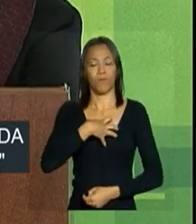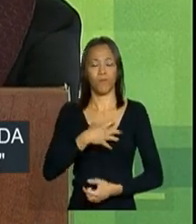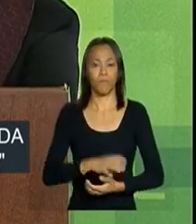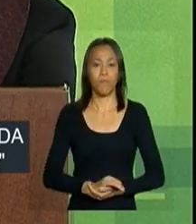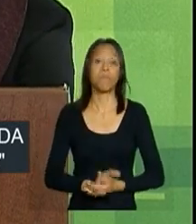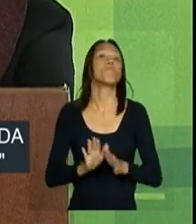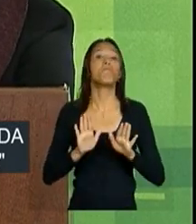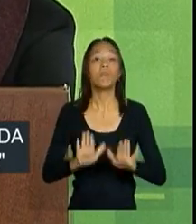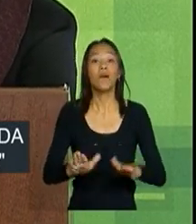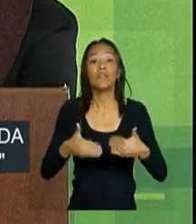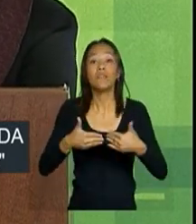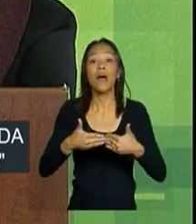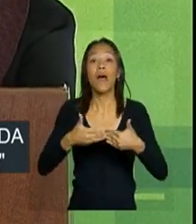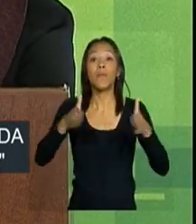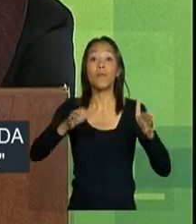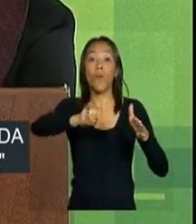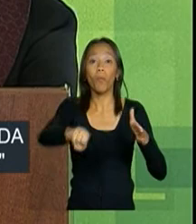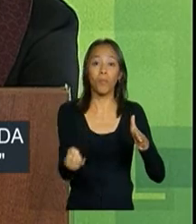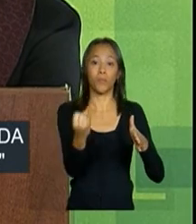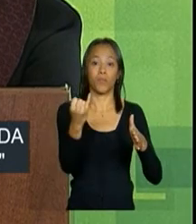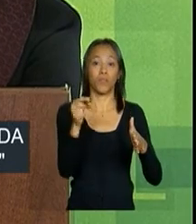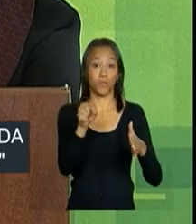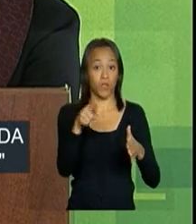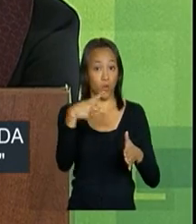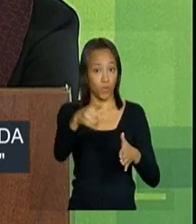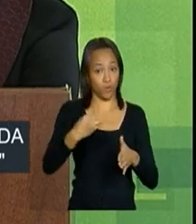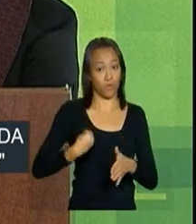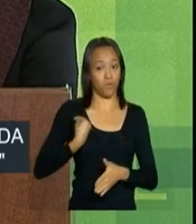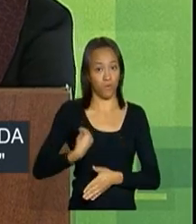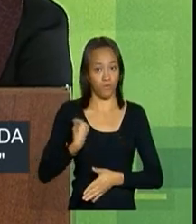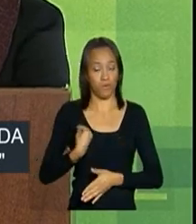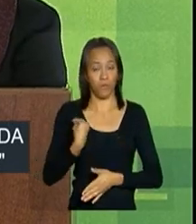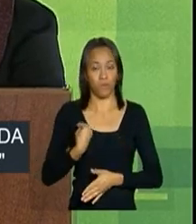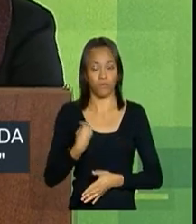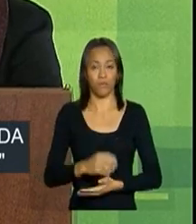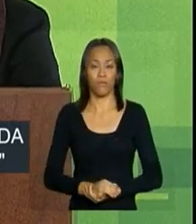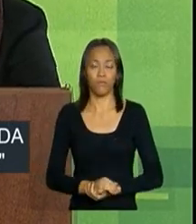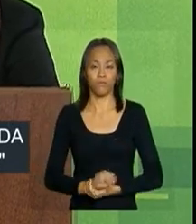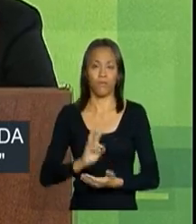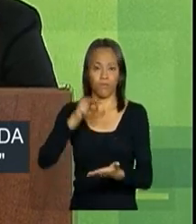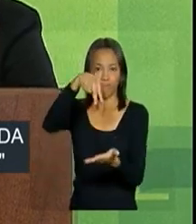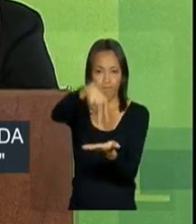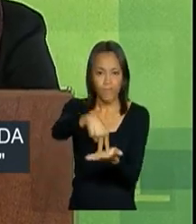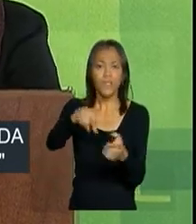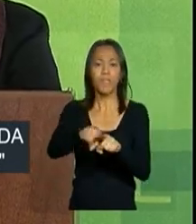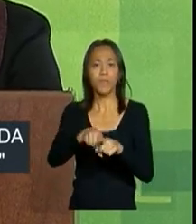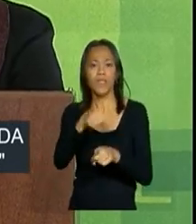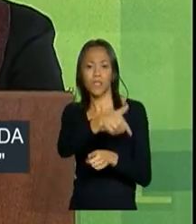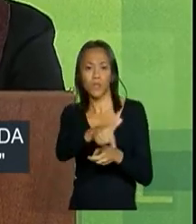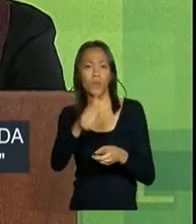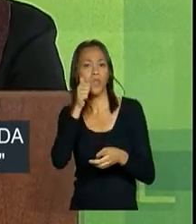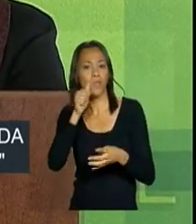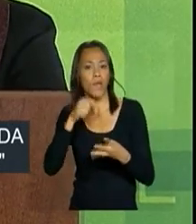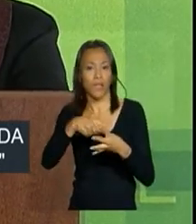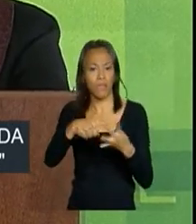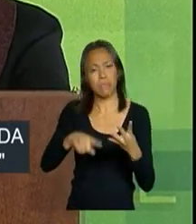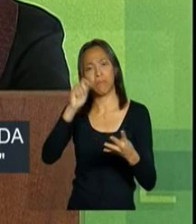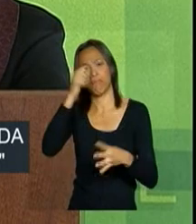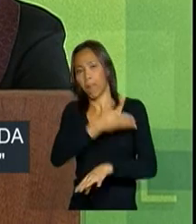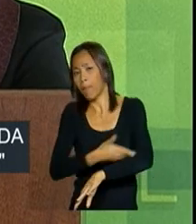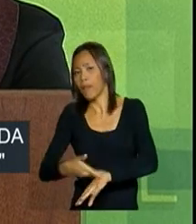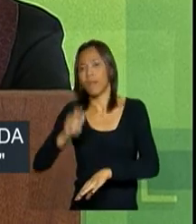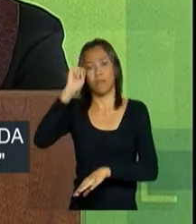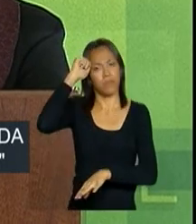mais abriu o a participação de vocês e a participação das Marias brancas e